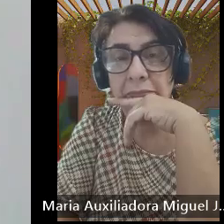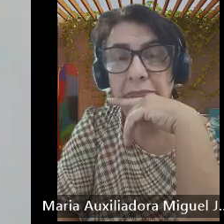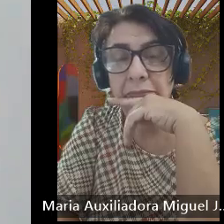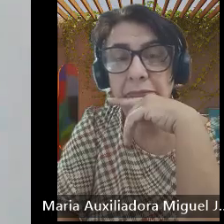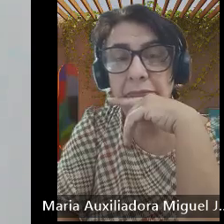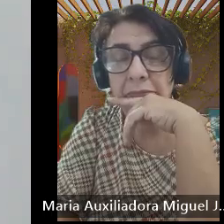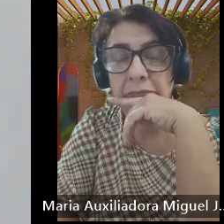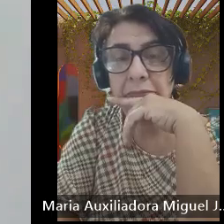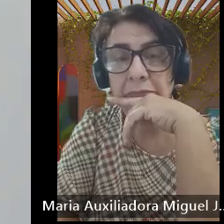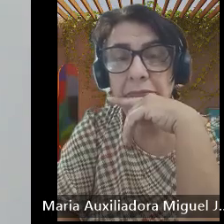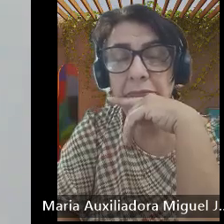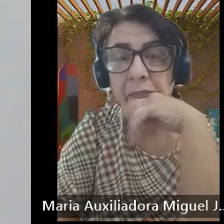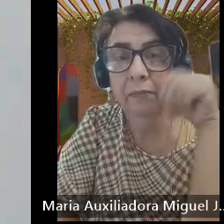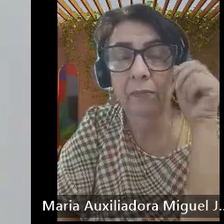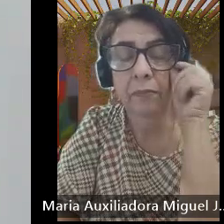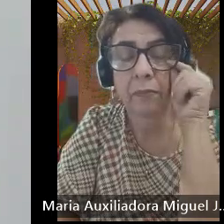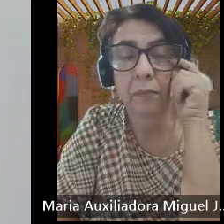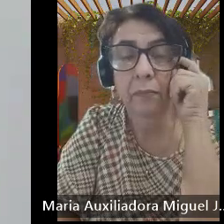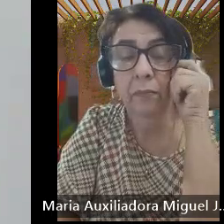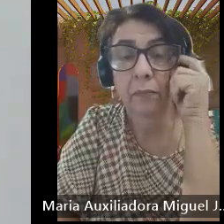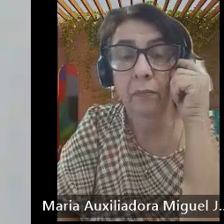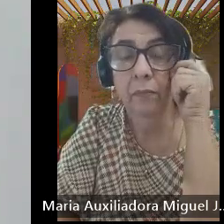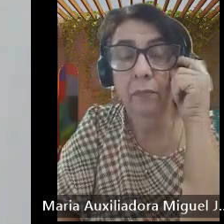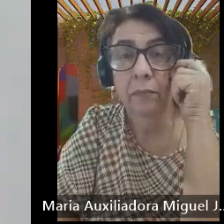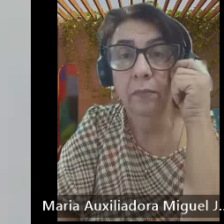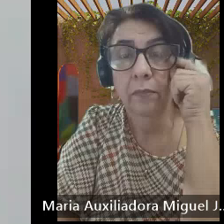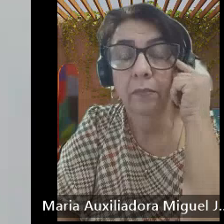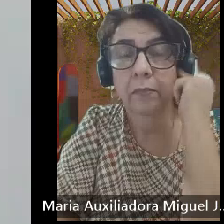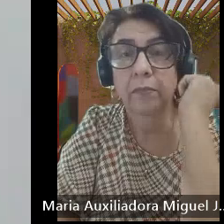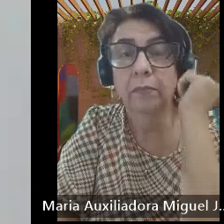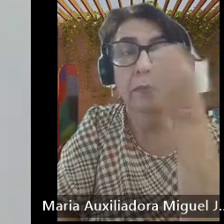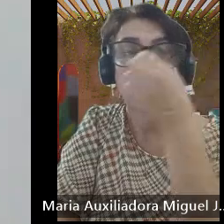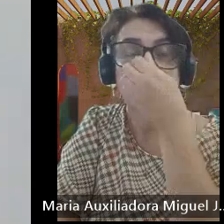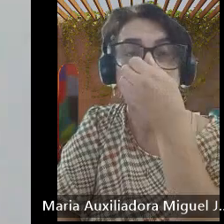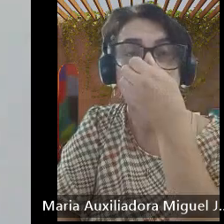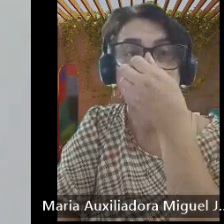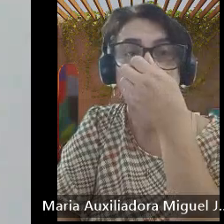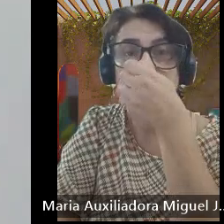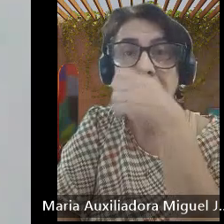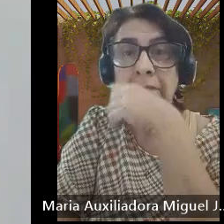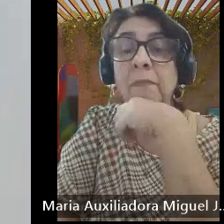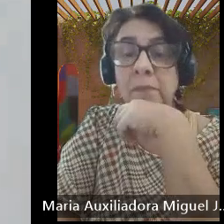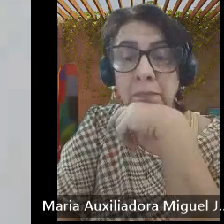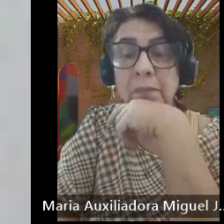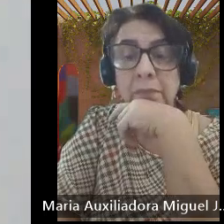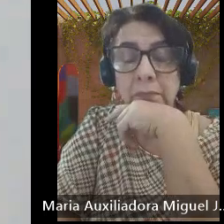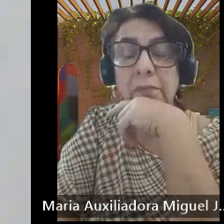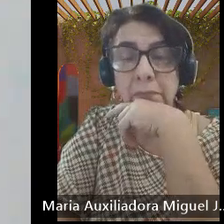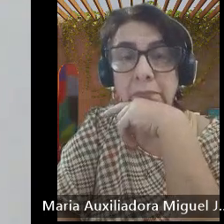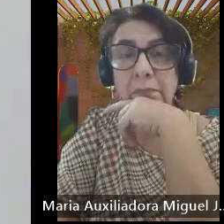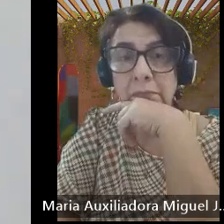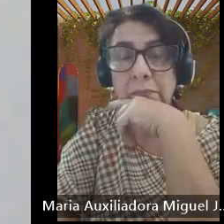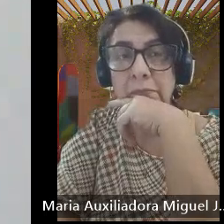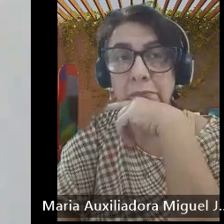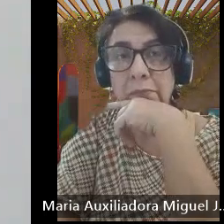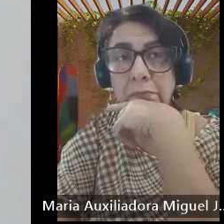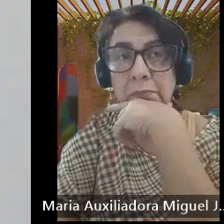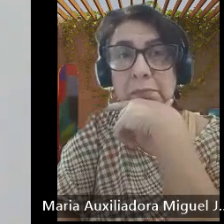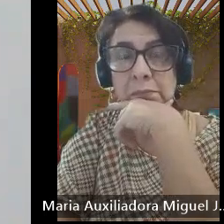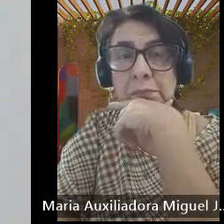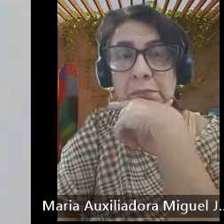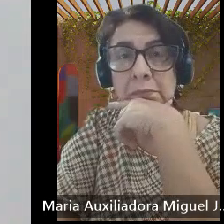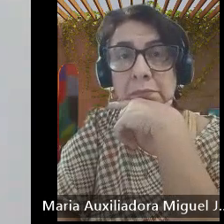Professora, quanto à formatação, ela tem que ser a mesma que eu vejo nos